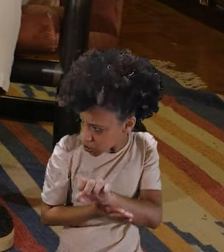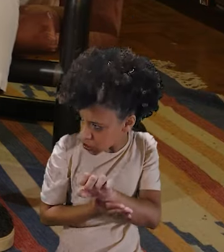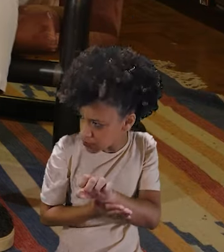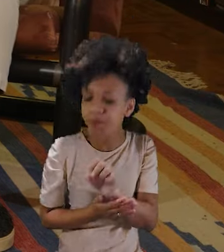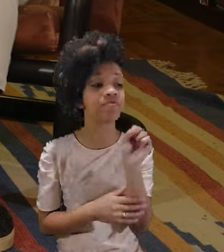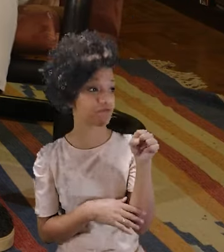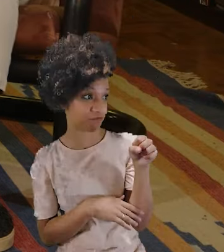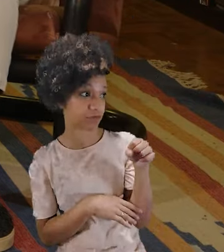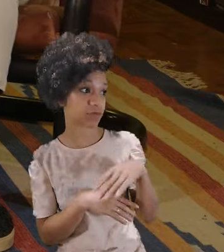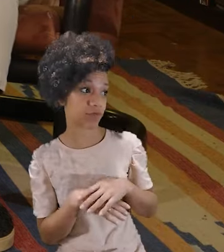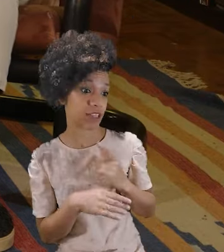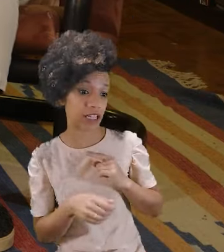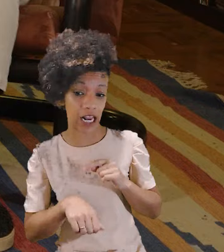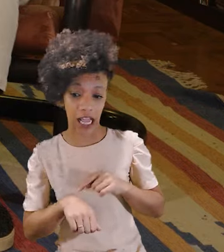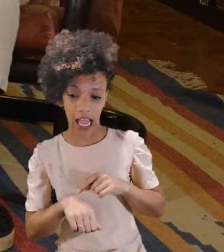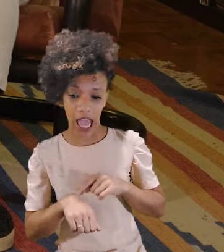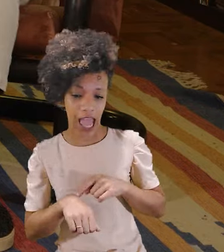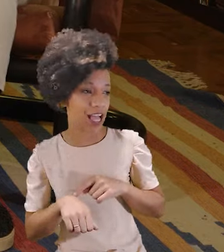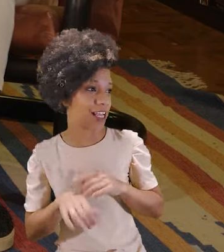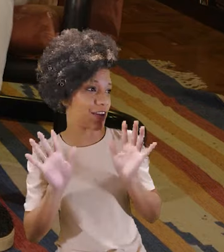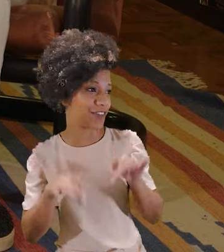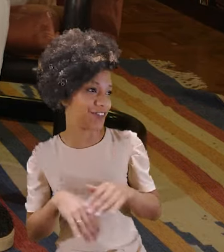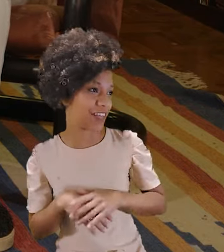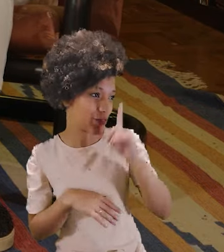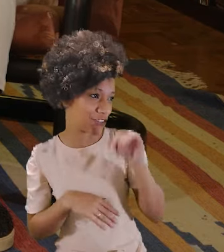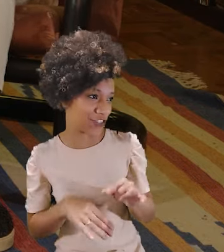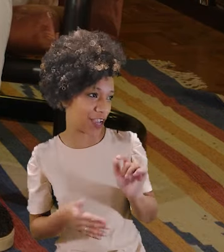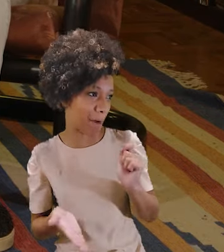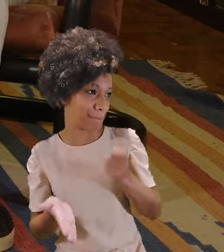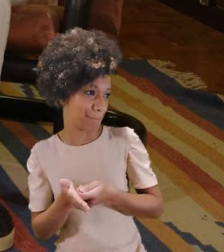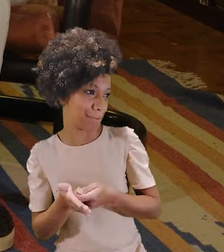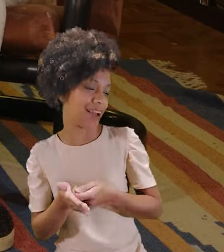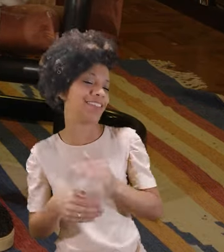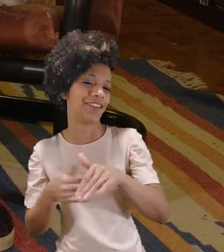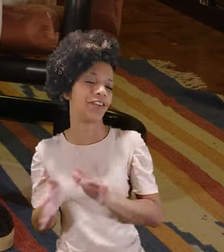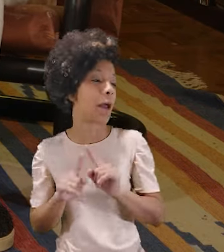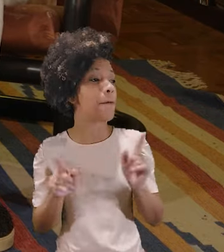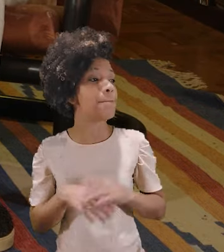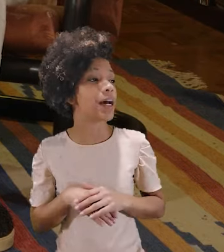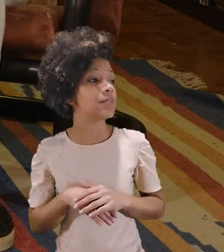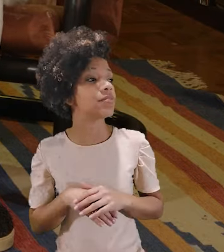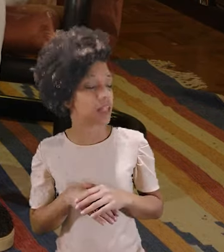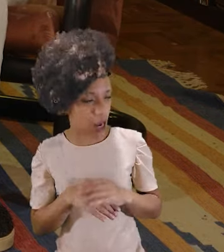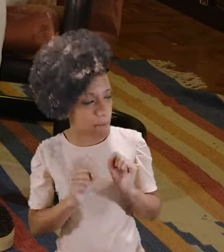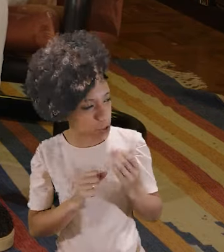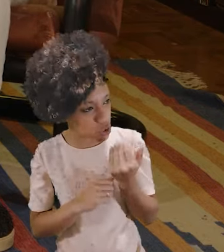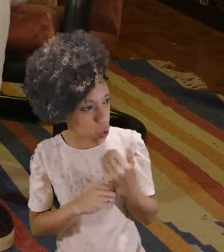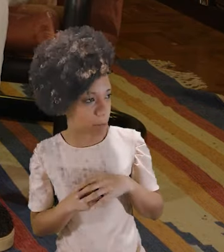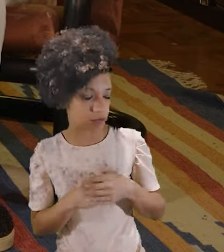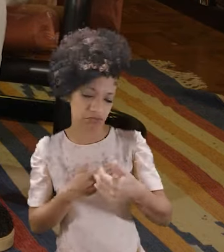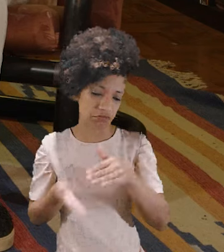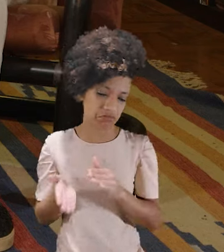ração para ele que eu peguei minha vida viu sim mas é uma ração você pode comer lá e